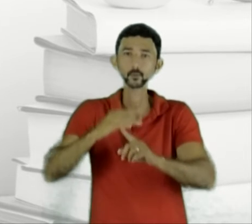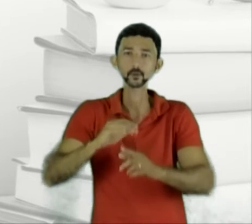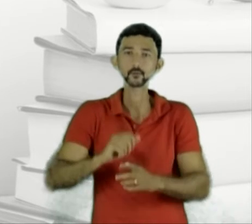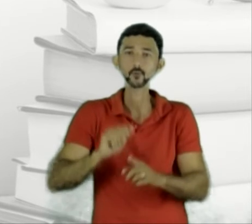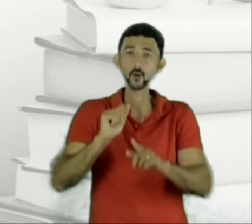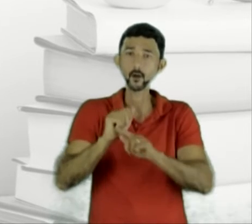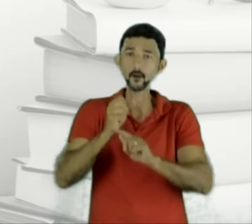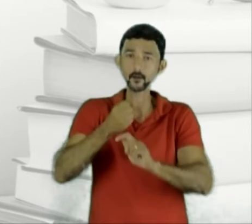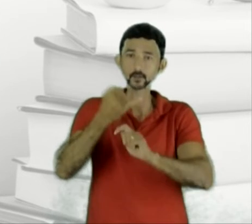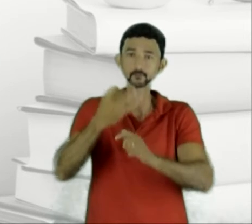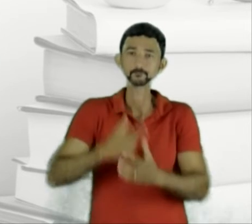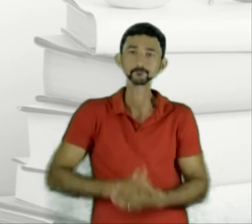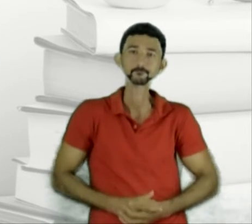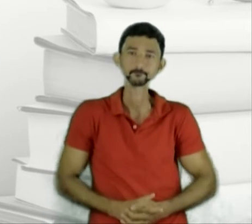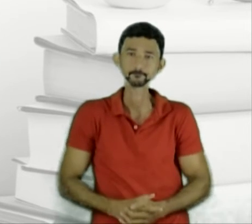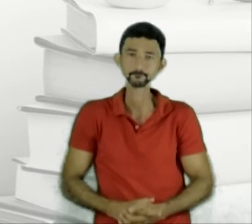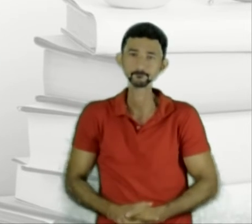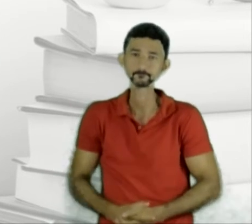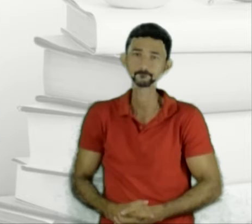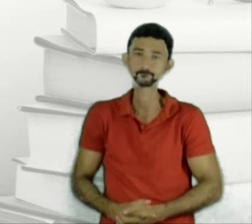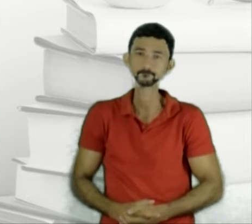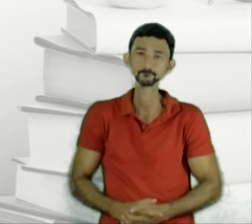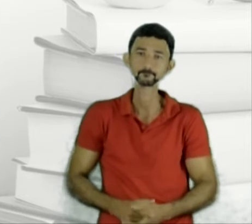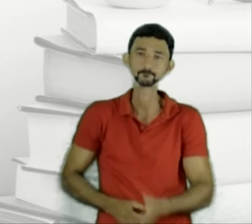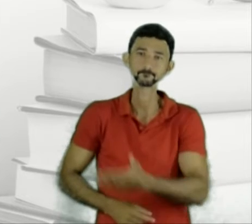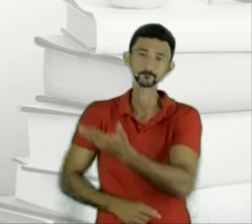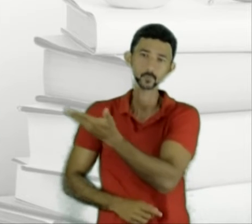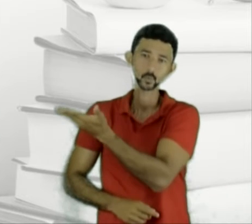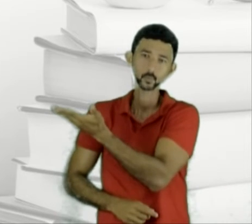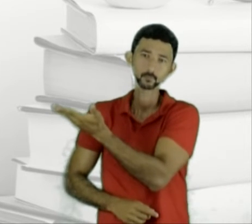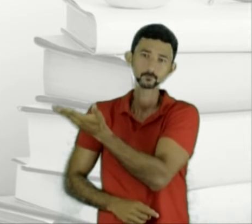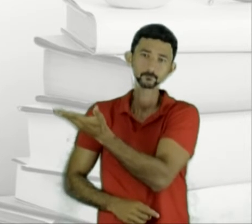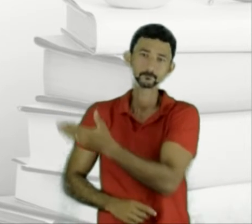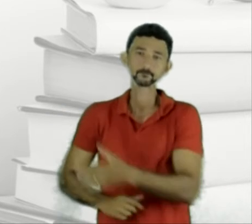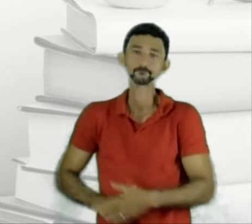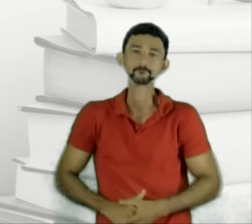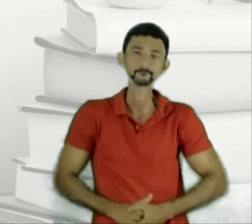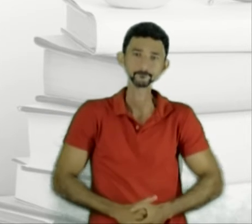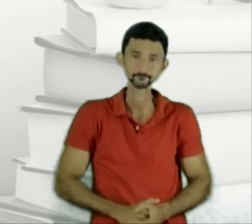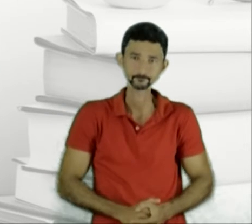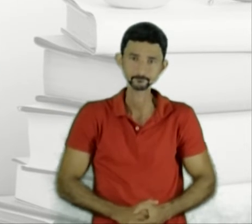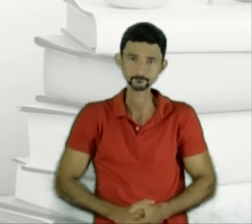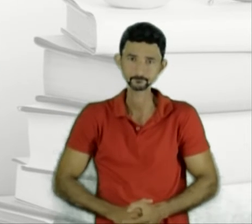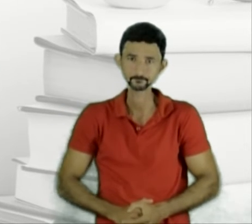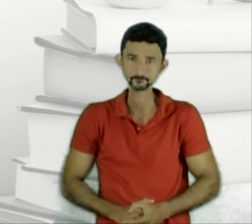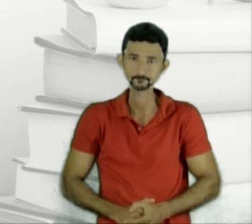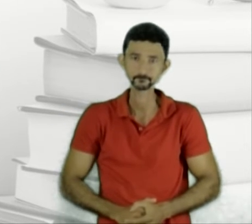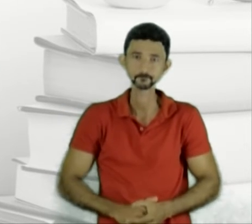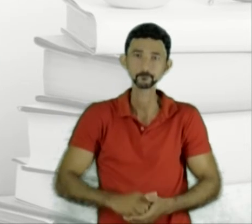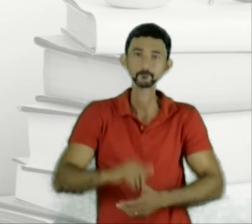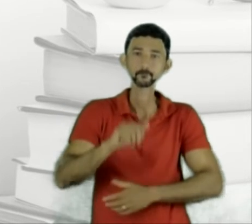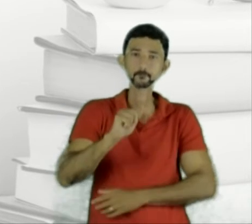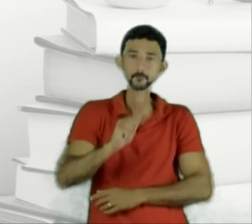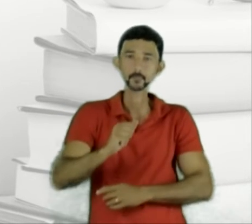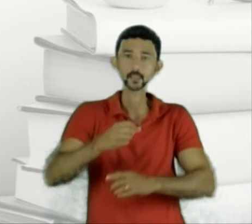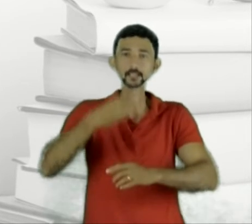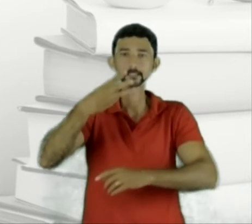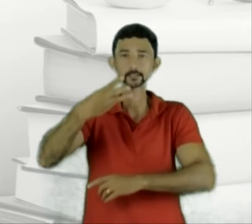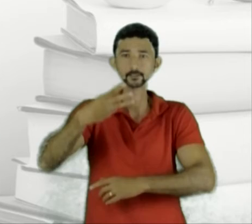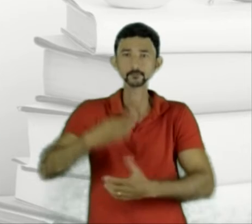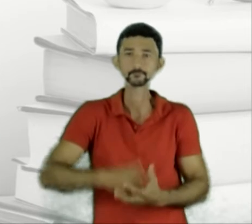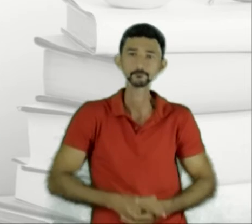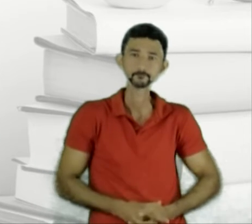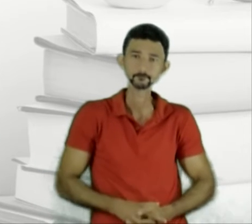do a no 2ab. 1 mais 2 vai dar 3. Então fica a ao cubo. E